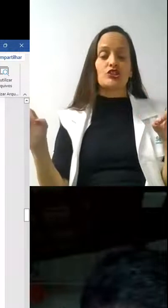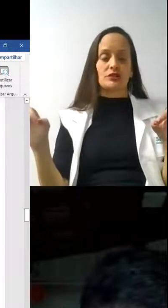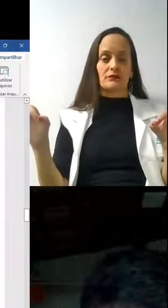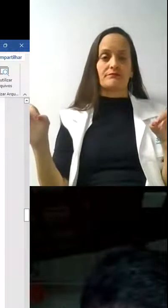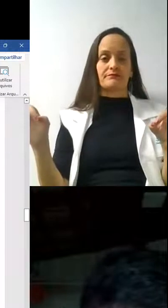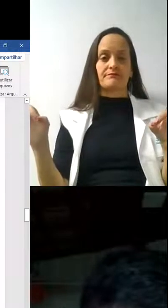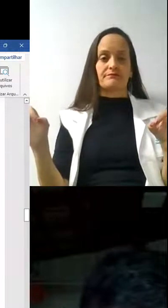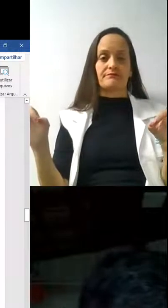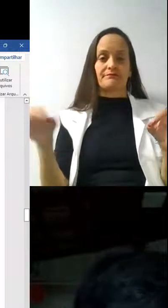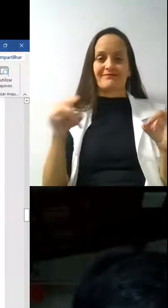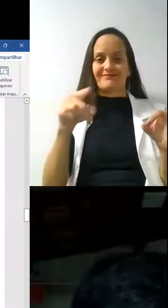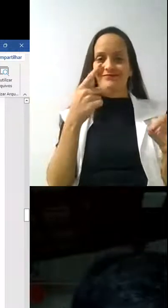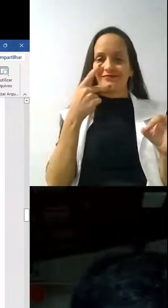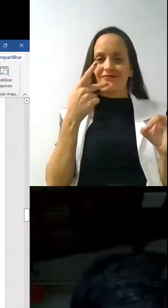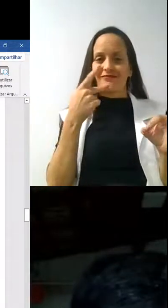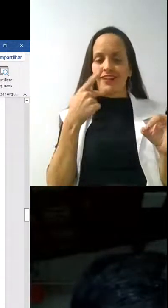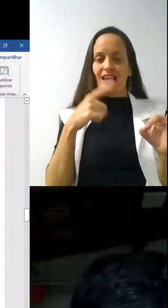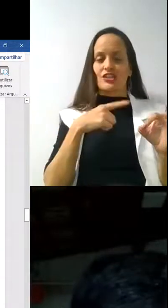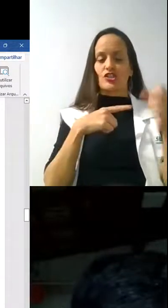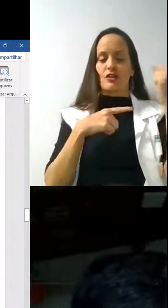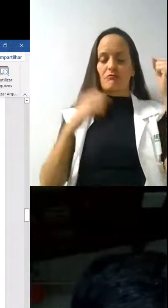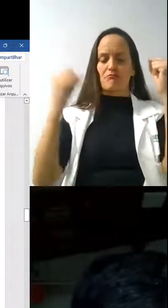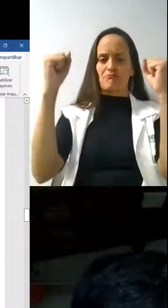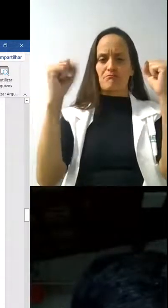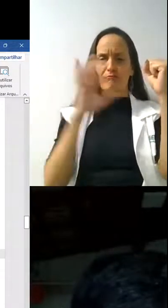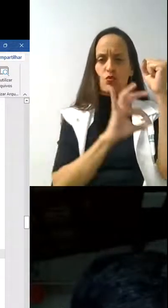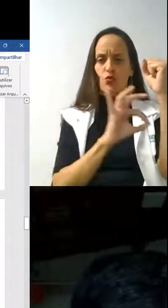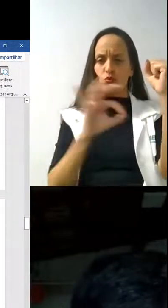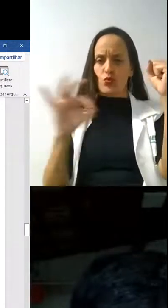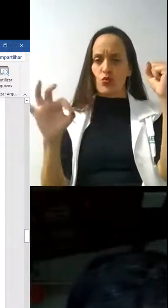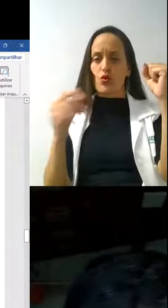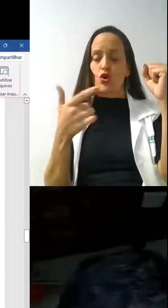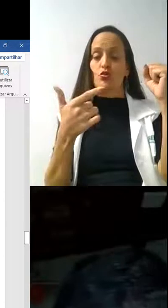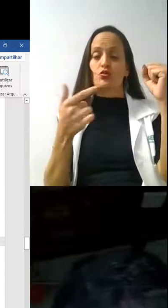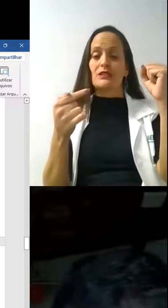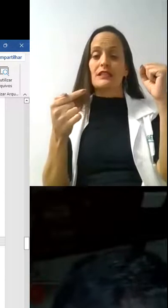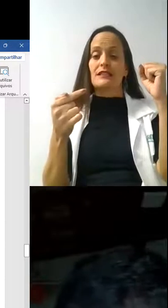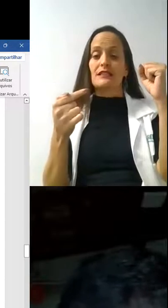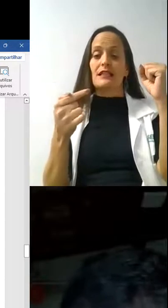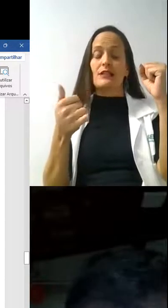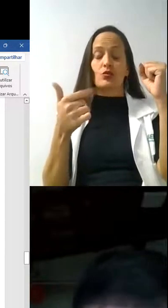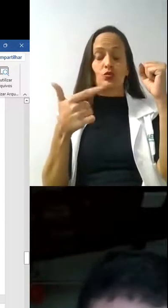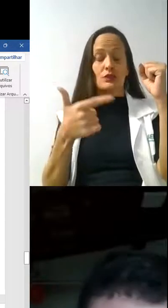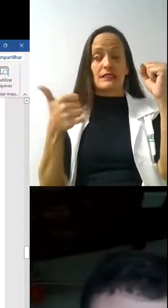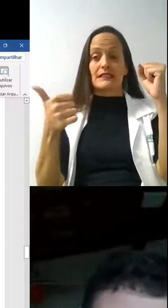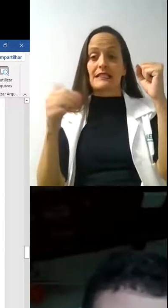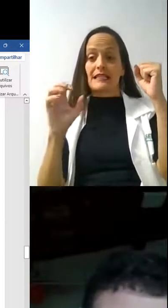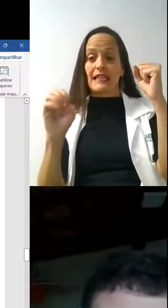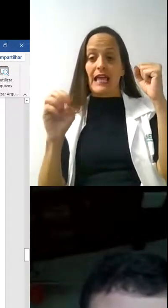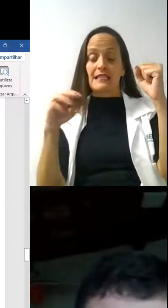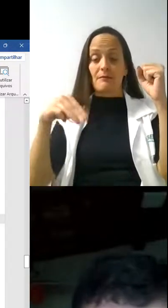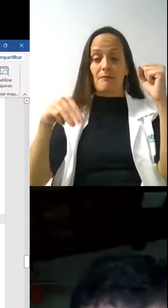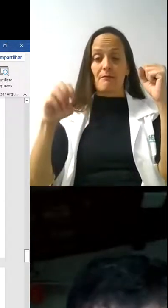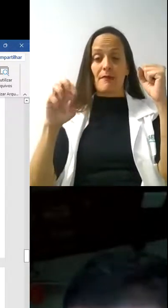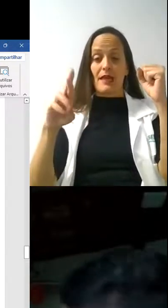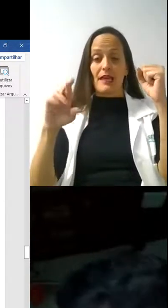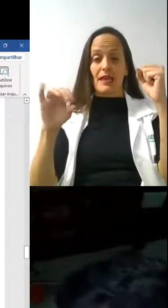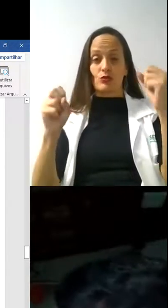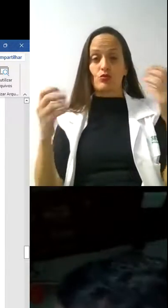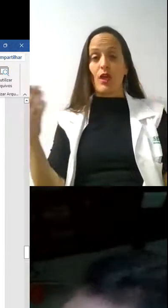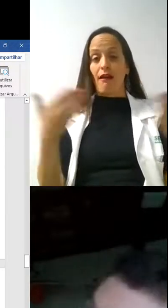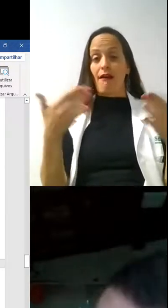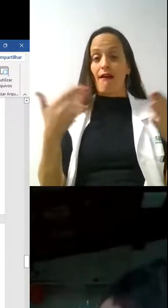210 metros. Então, a medida que a gente vai usar é essa aqui agora. Ao invés de 40, a gente vai fazer o mesmo procedimento,